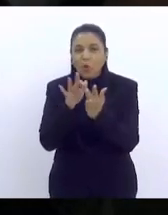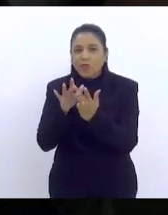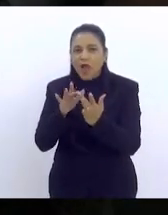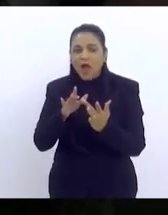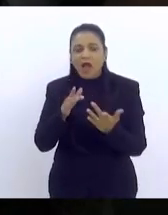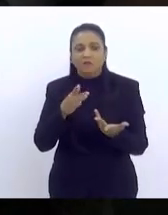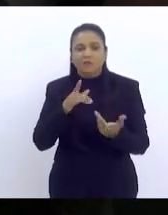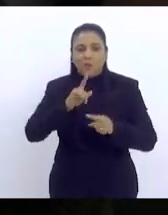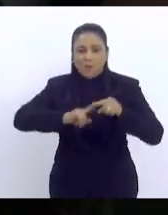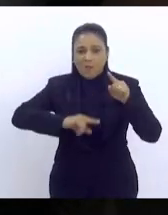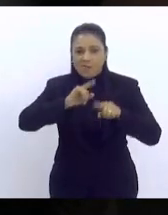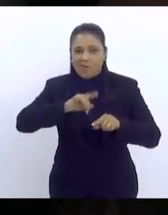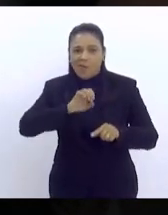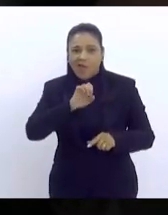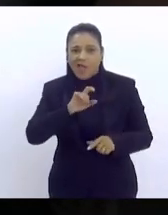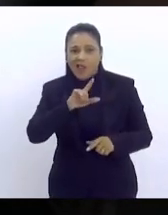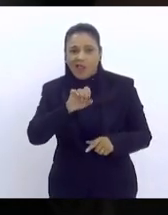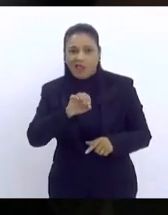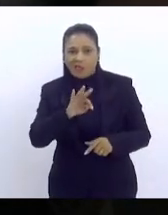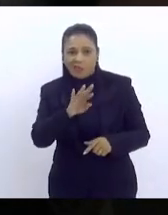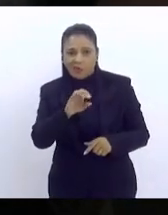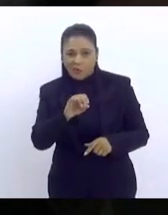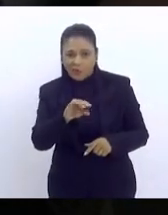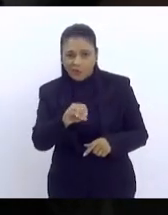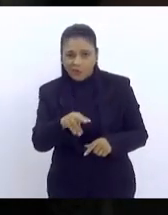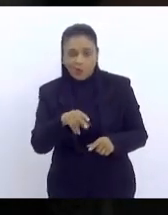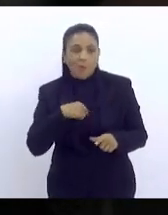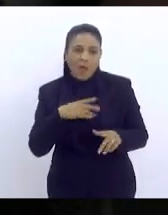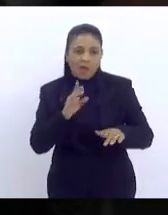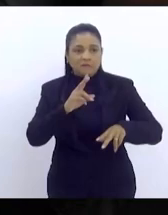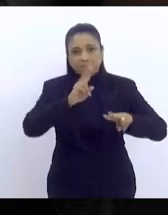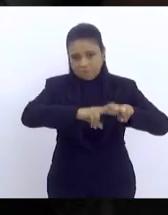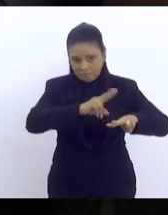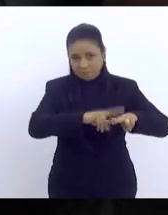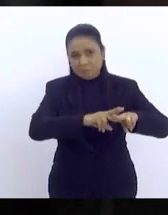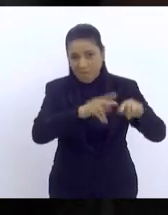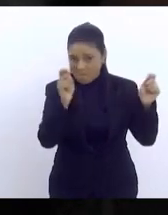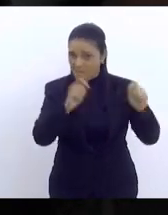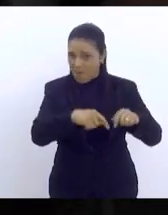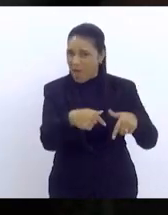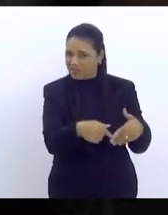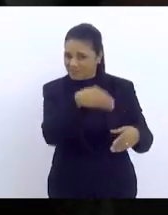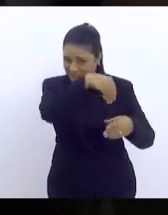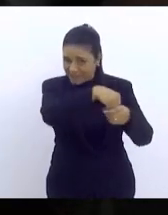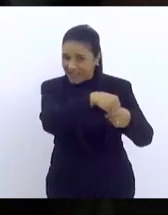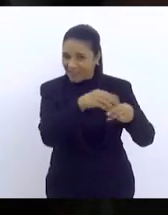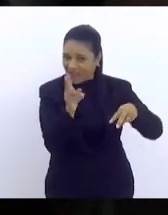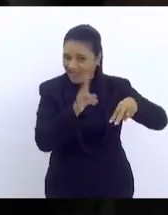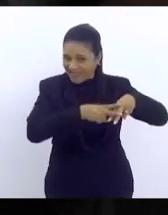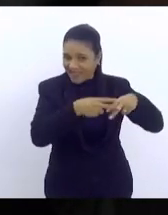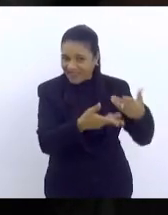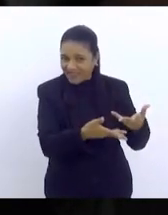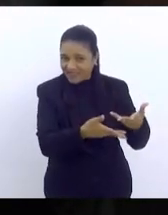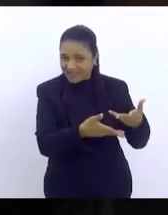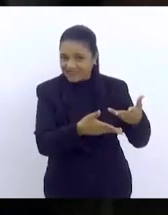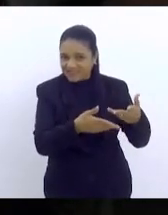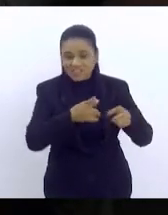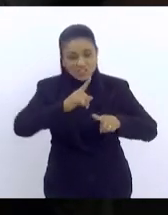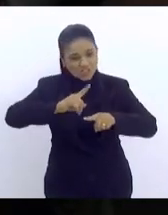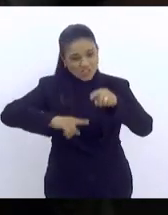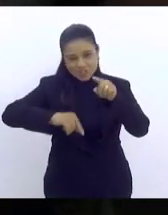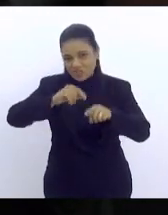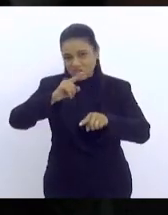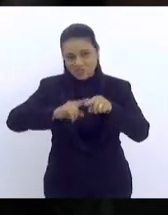mas o Vagabundo na cadeia ele pode ter contato com esses equipamentos É bom que se diga que esses equipamentos não são instrumentos de